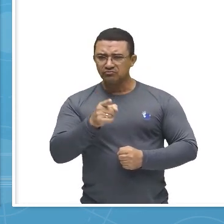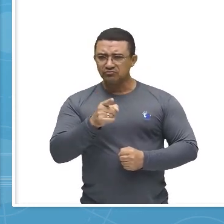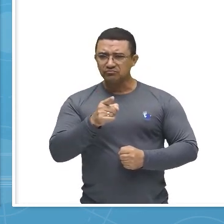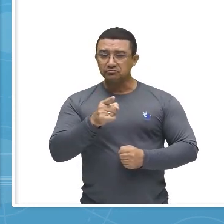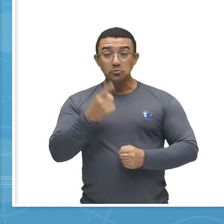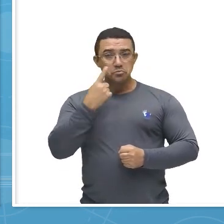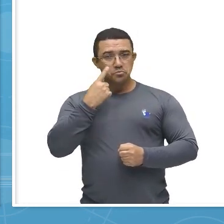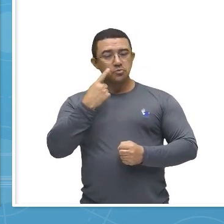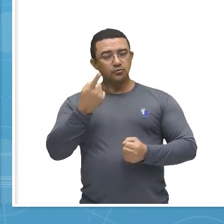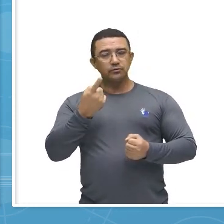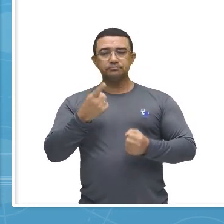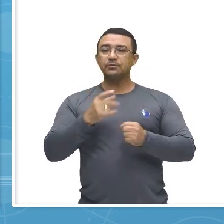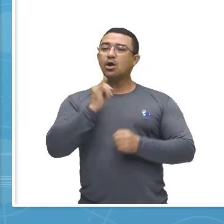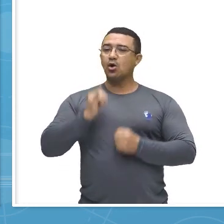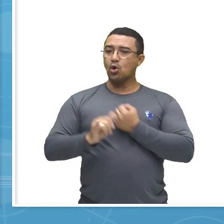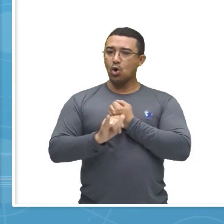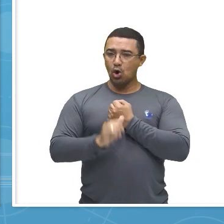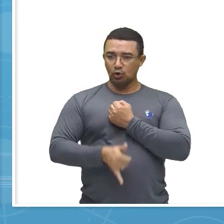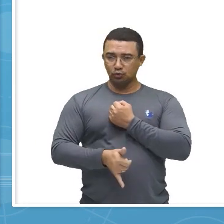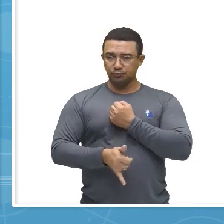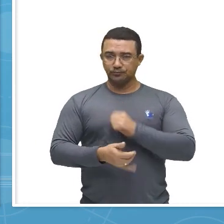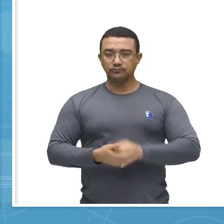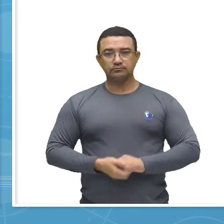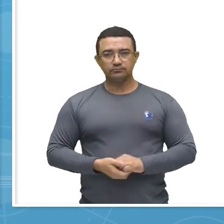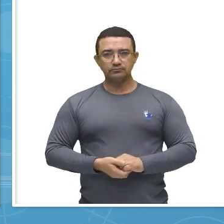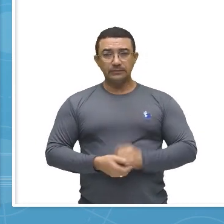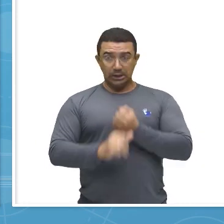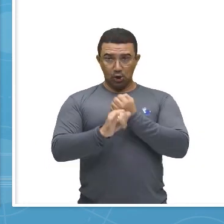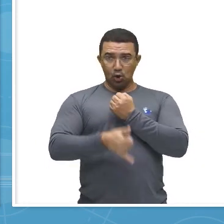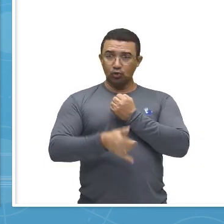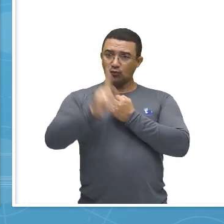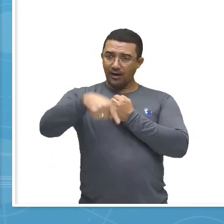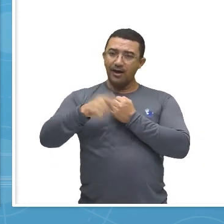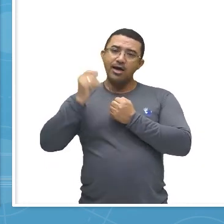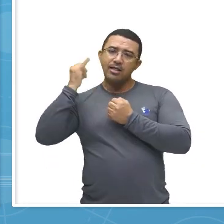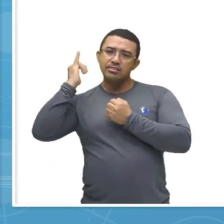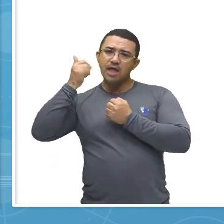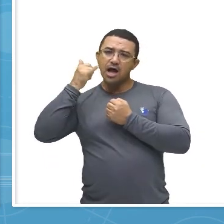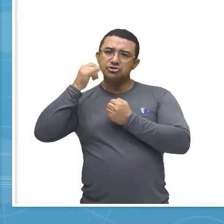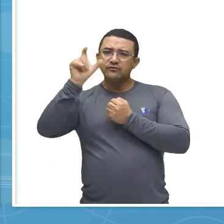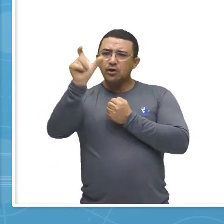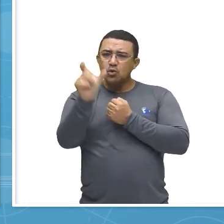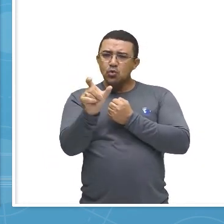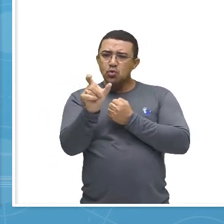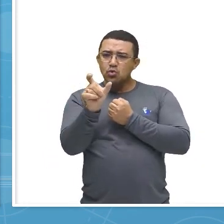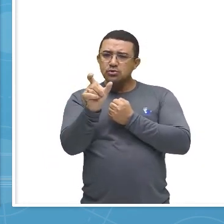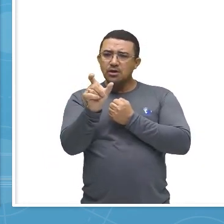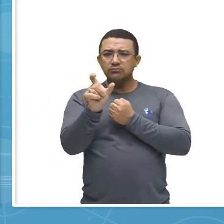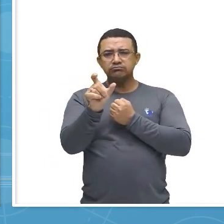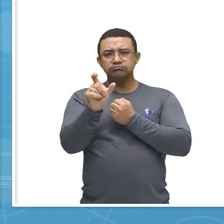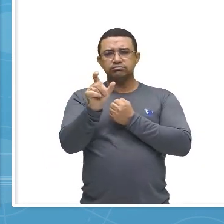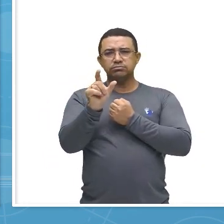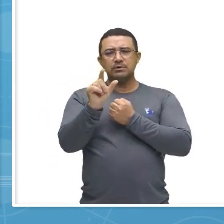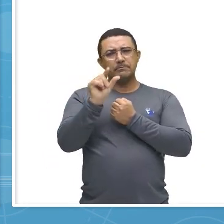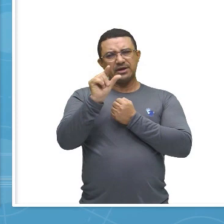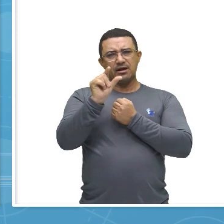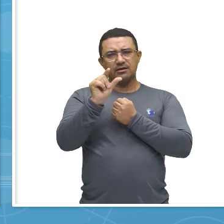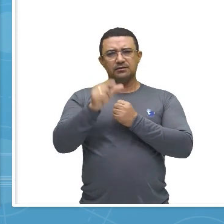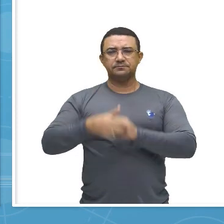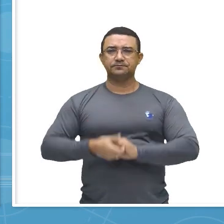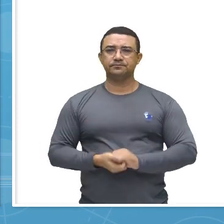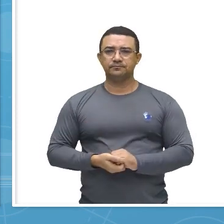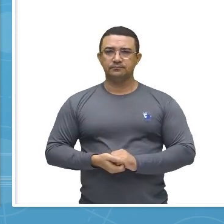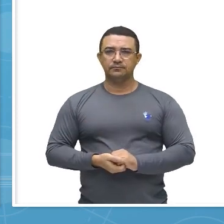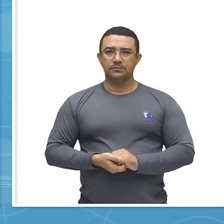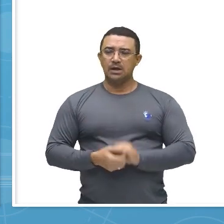aqui um pouquinho sobre o conto, olha só. Ele é uma narrativa de ficção curta, Curta duração, o conto,